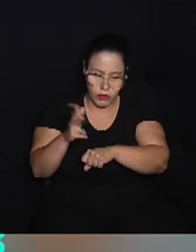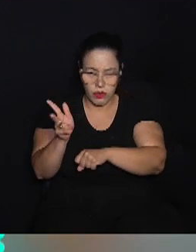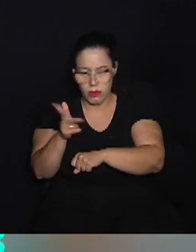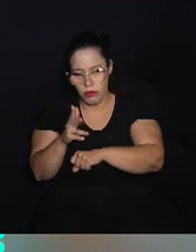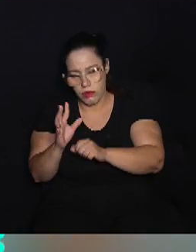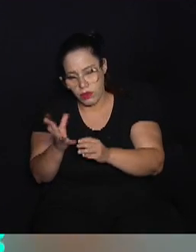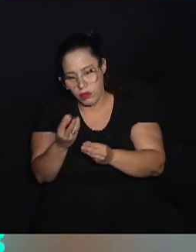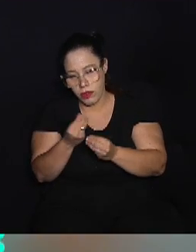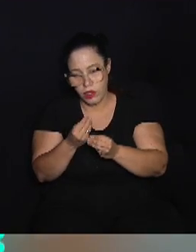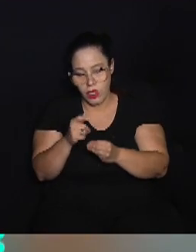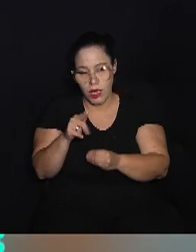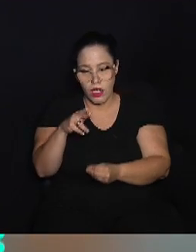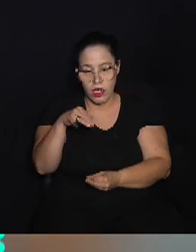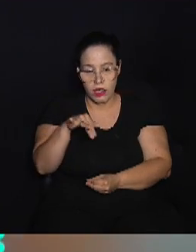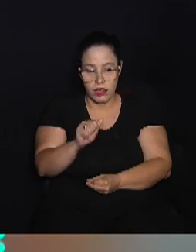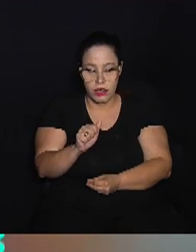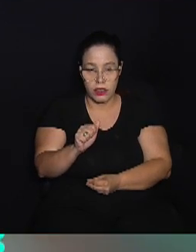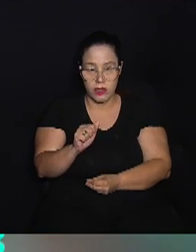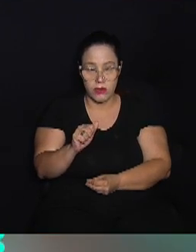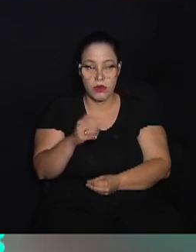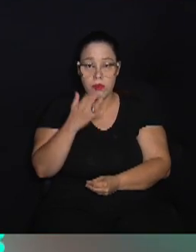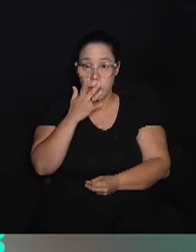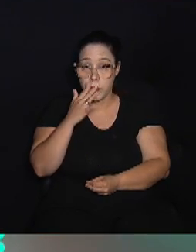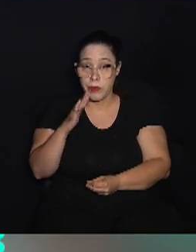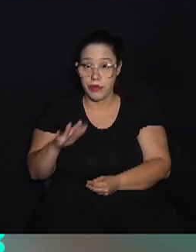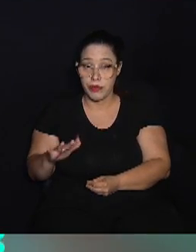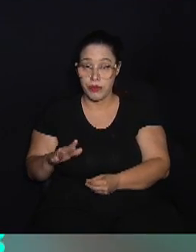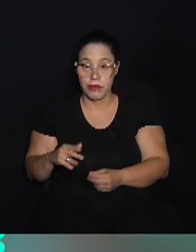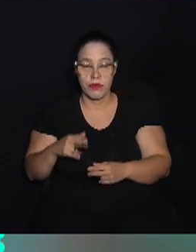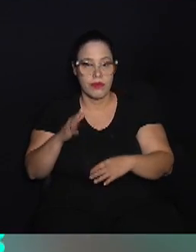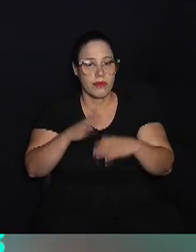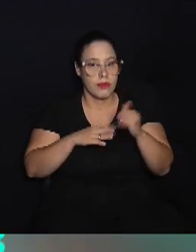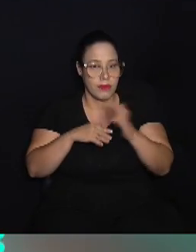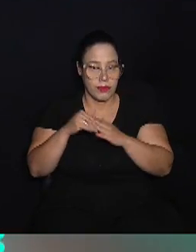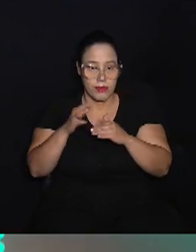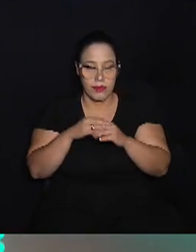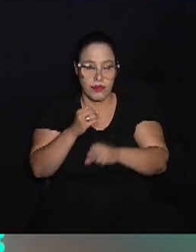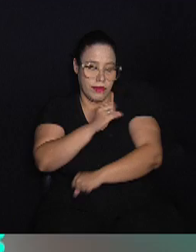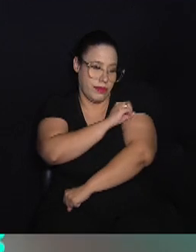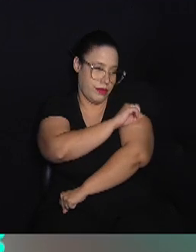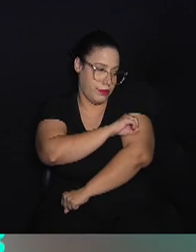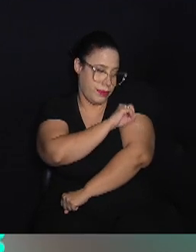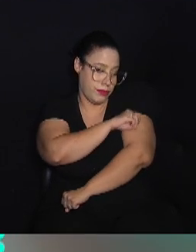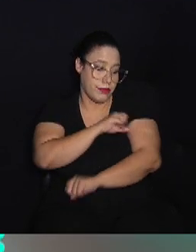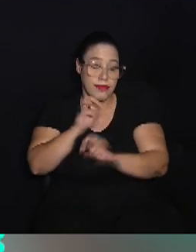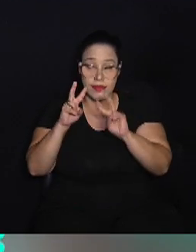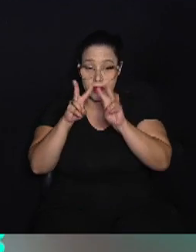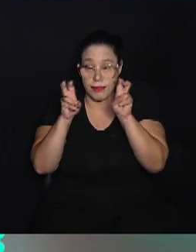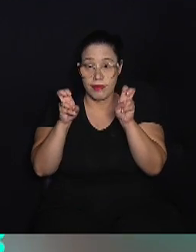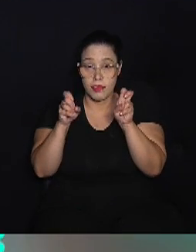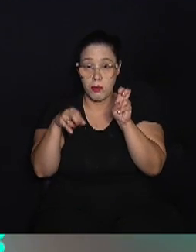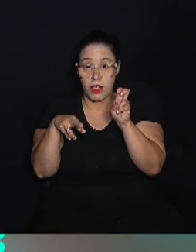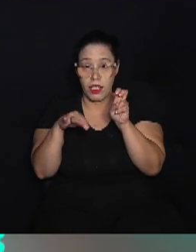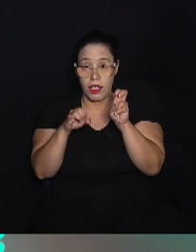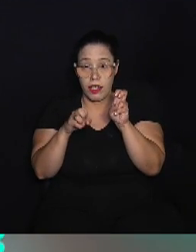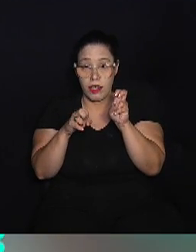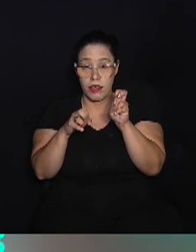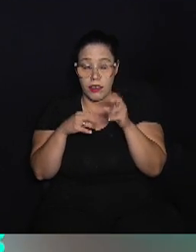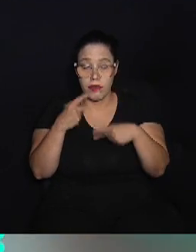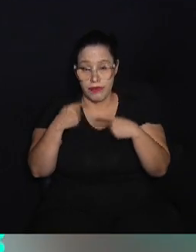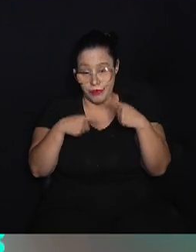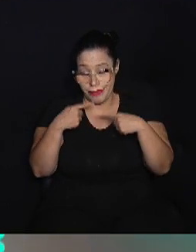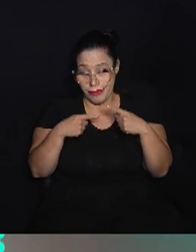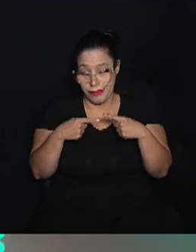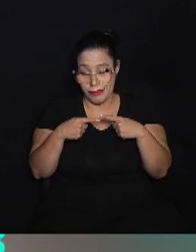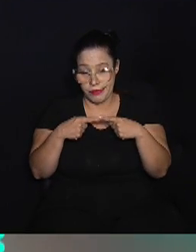videoarte, latina e infantil. Teremos várias oficinas voltadas ao tema, masterclass, mesa de debate,